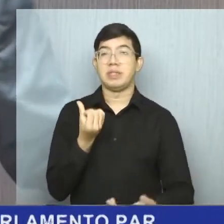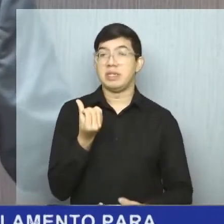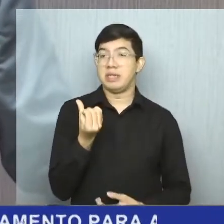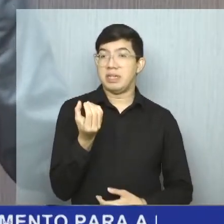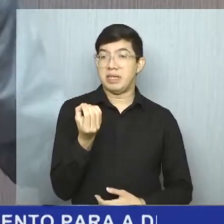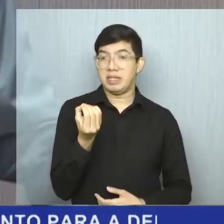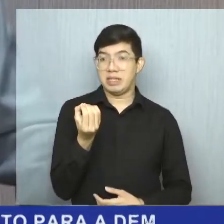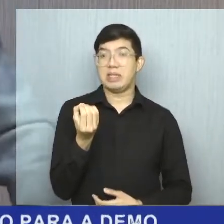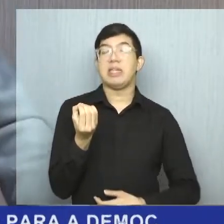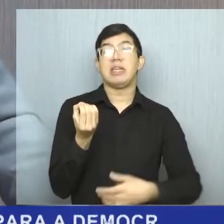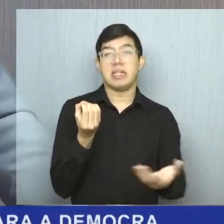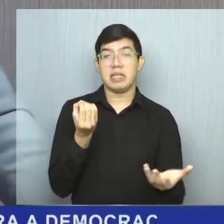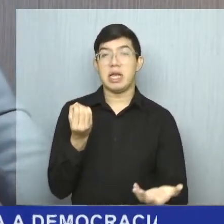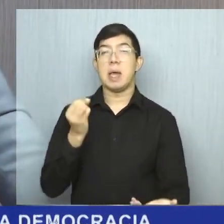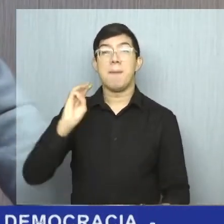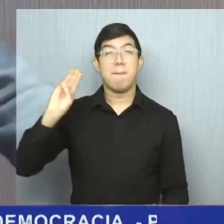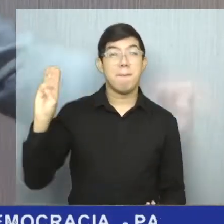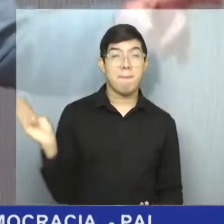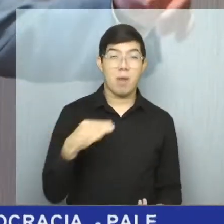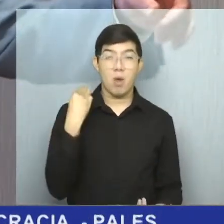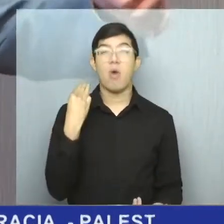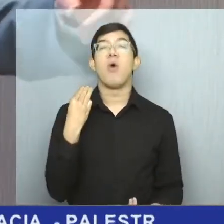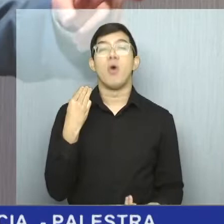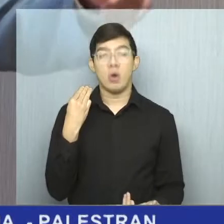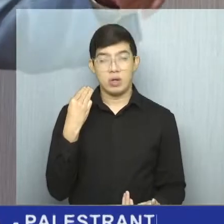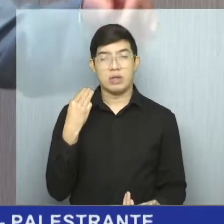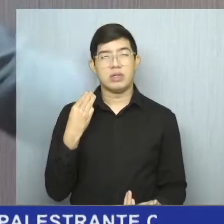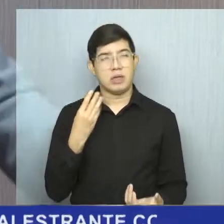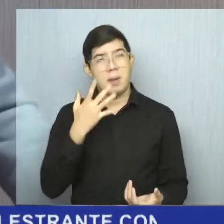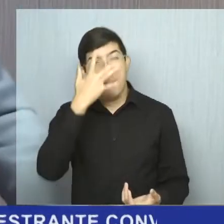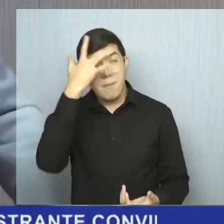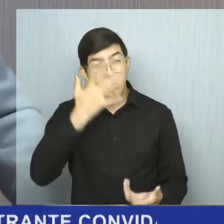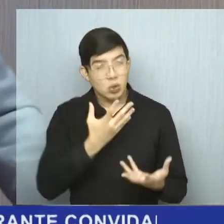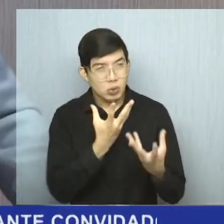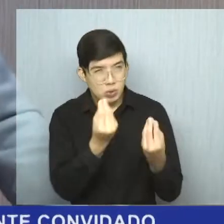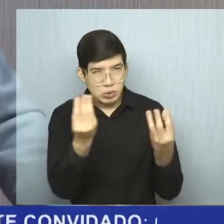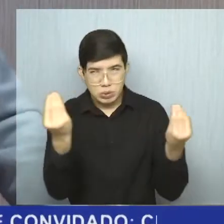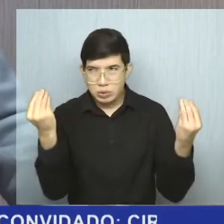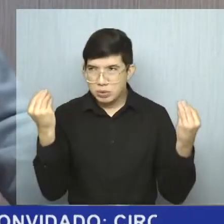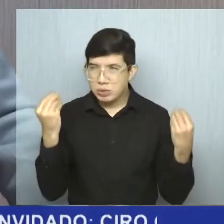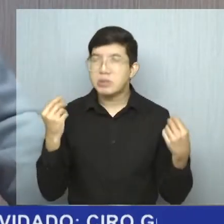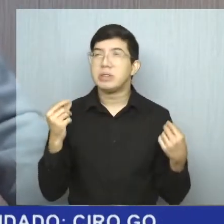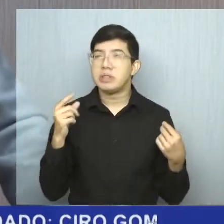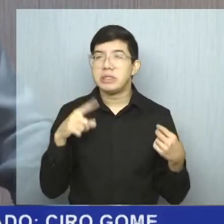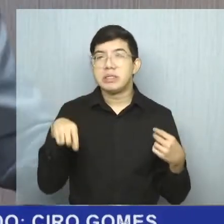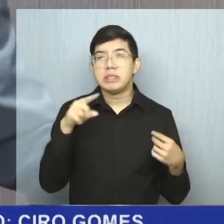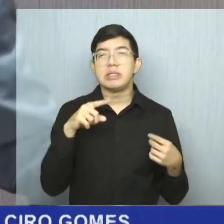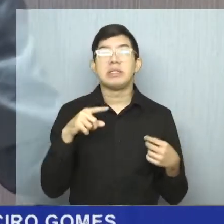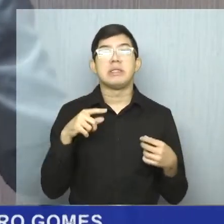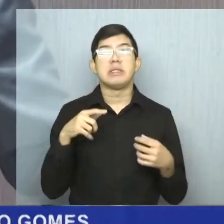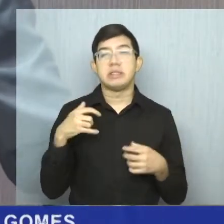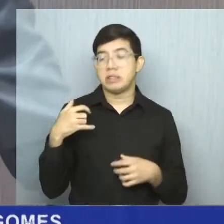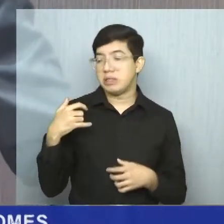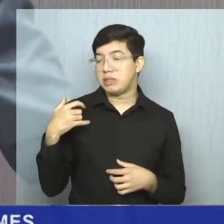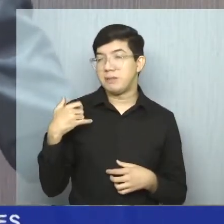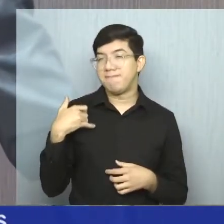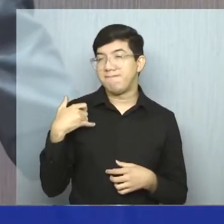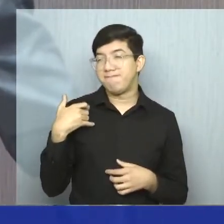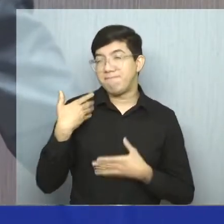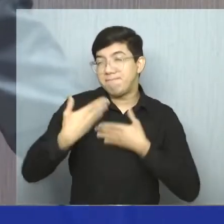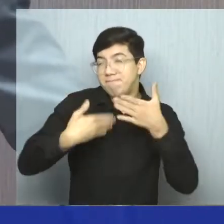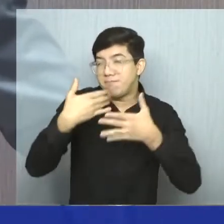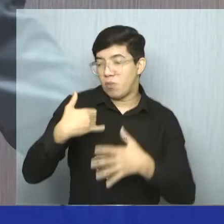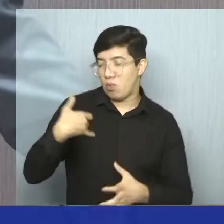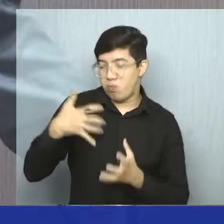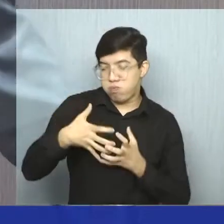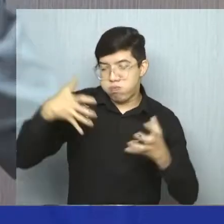milhões de brasileiros para quem, quando a velhice chegar em 15, 20 anos, não haverá nenhuma cobertura previdenciária,